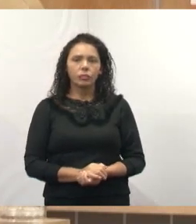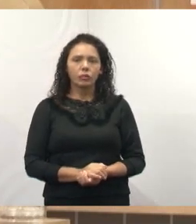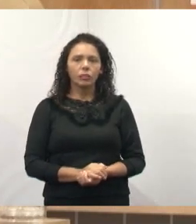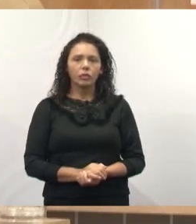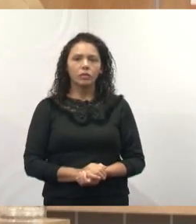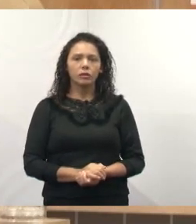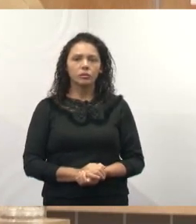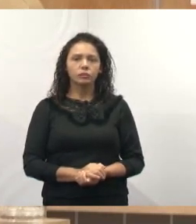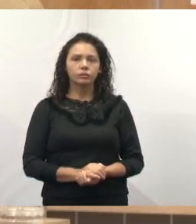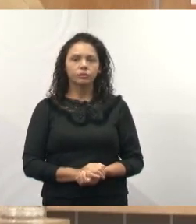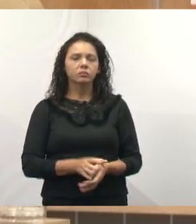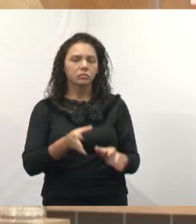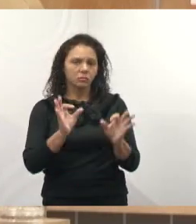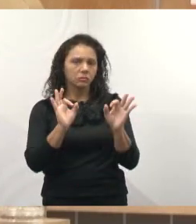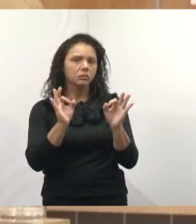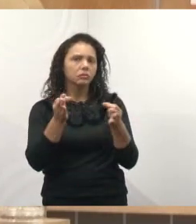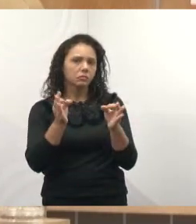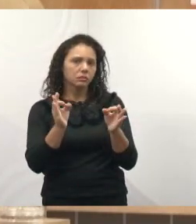feito adequadamente.